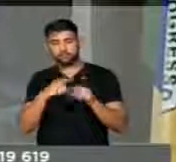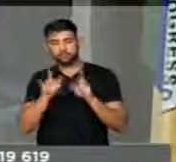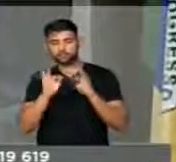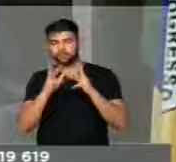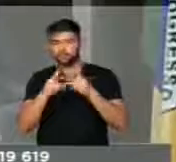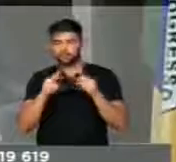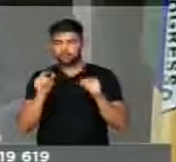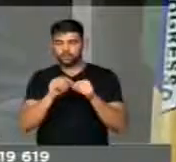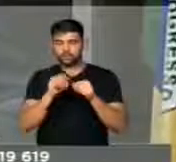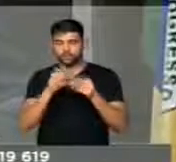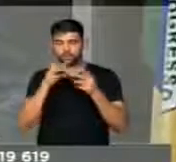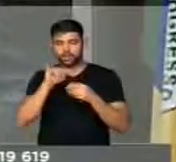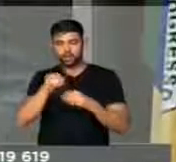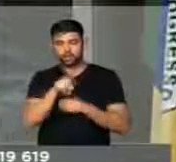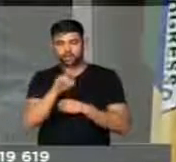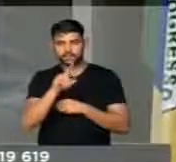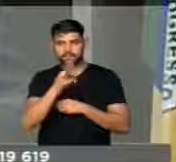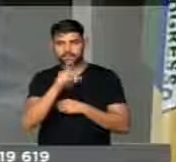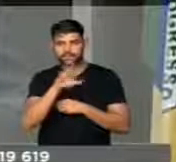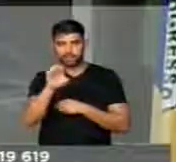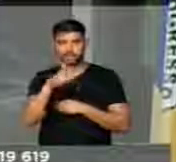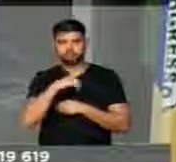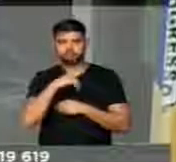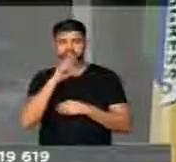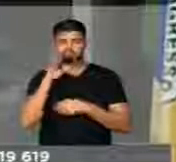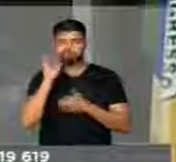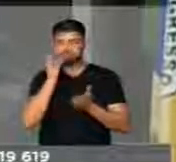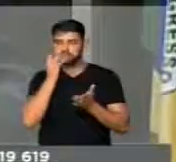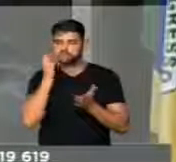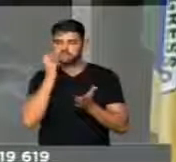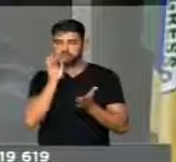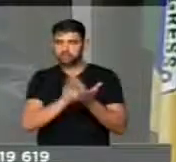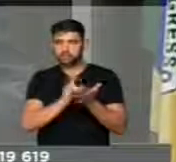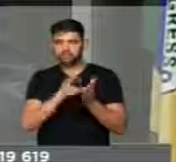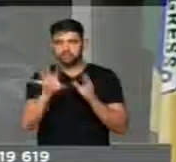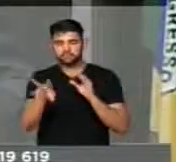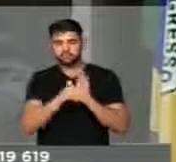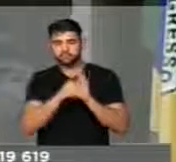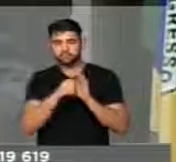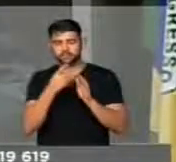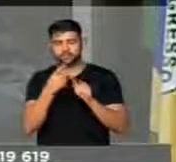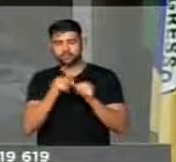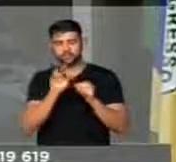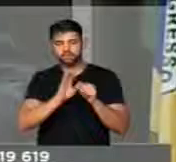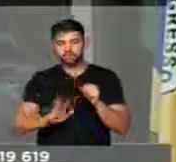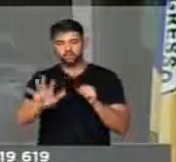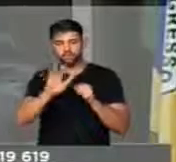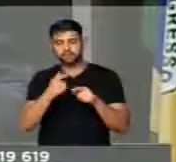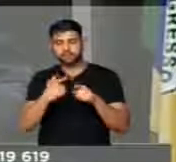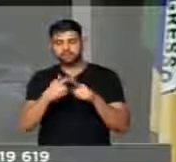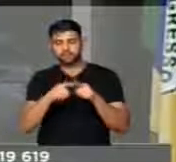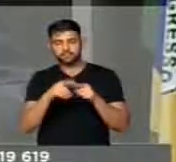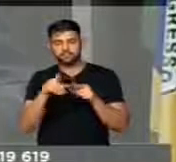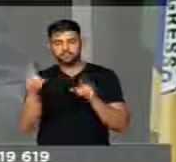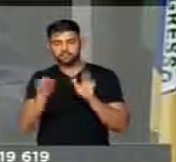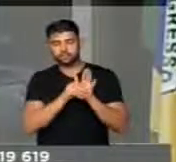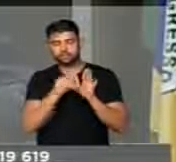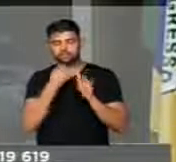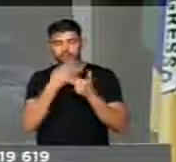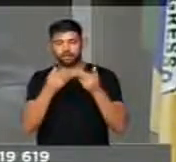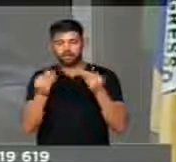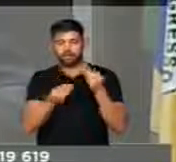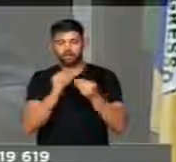à judicialidade e boa técnica legislativa, as emendas atendem aos requisitos de generalidade e abstração, bem